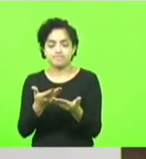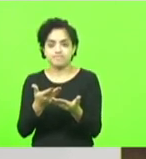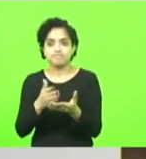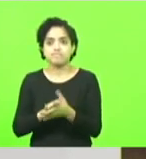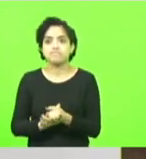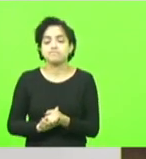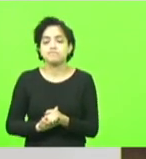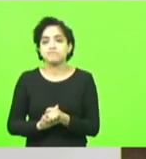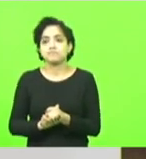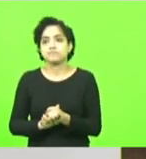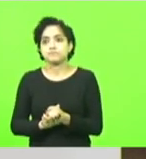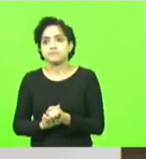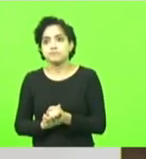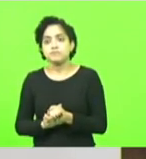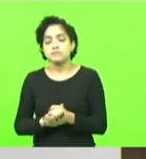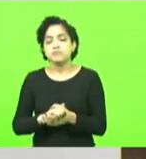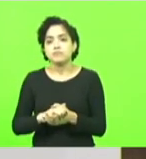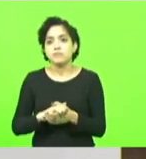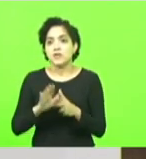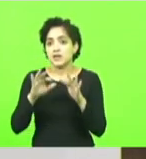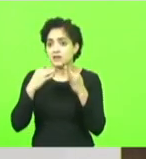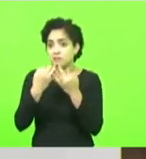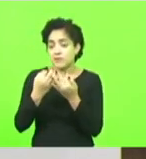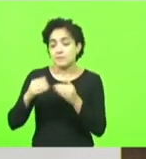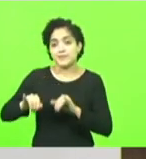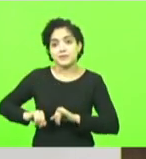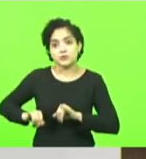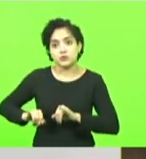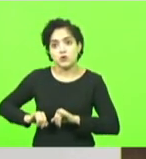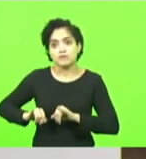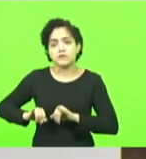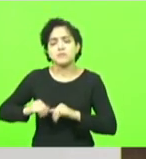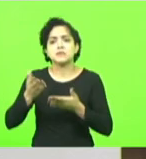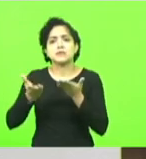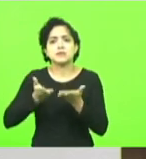do suicídio. Que tipo de tratamento está tendo isso?